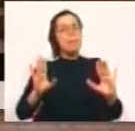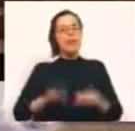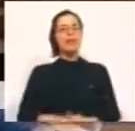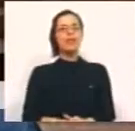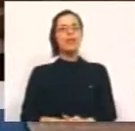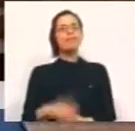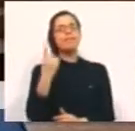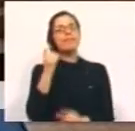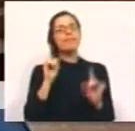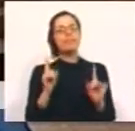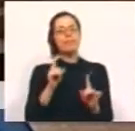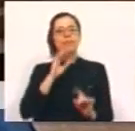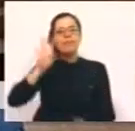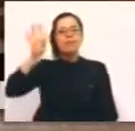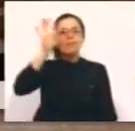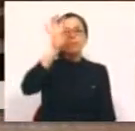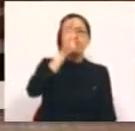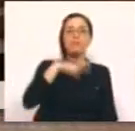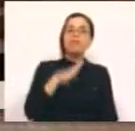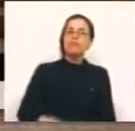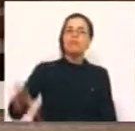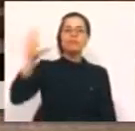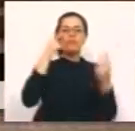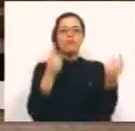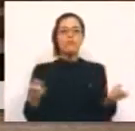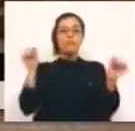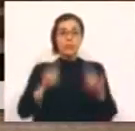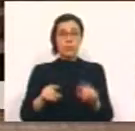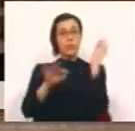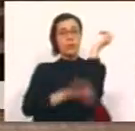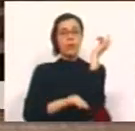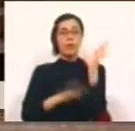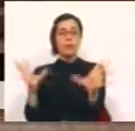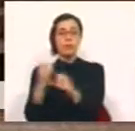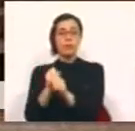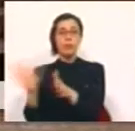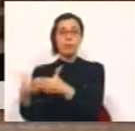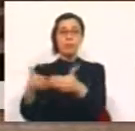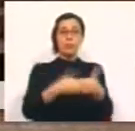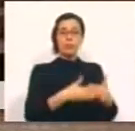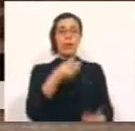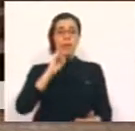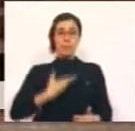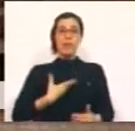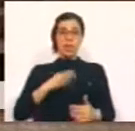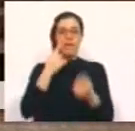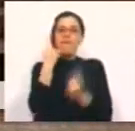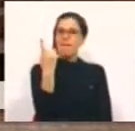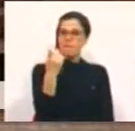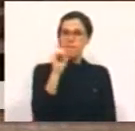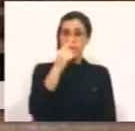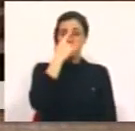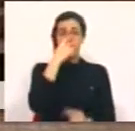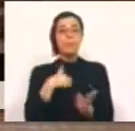Mas falta ainda regionalizar o país e trazer de regresso as freguesias extintas pelo PSD e CDS. O